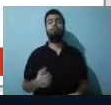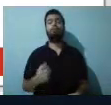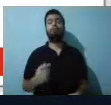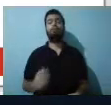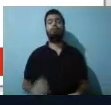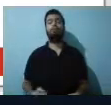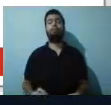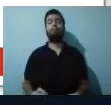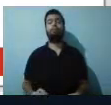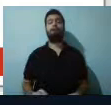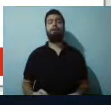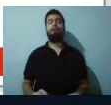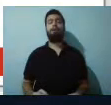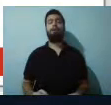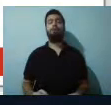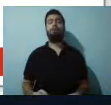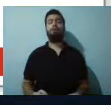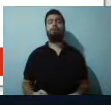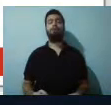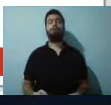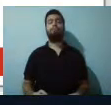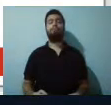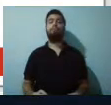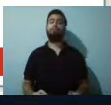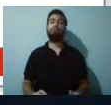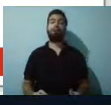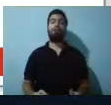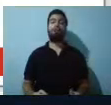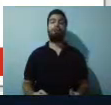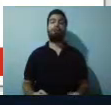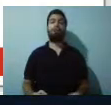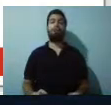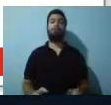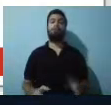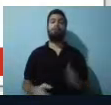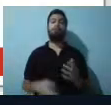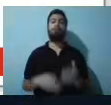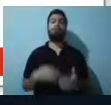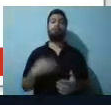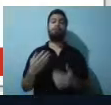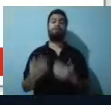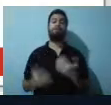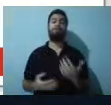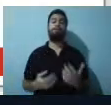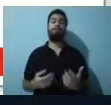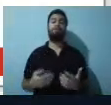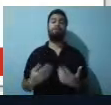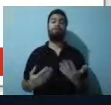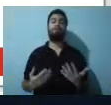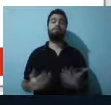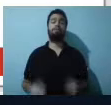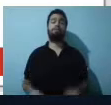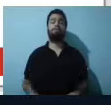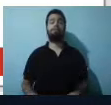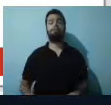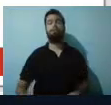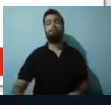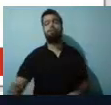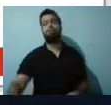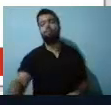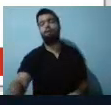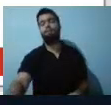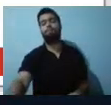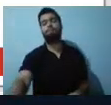político, econômico, religioso, né? Cultural, né? Ele é um processo de integração entre as